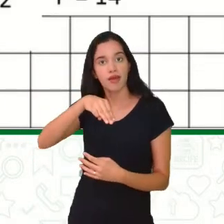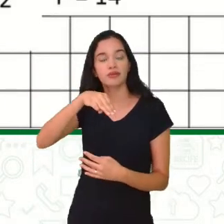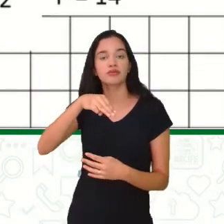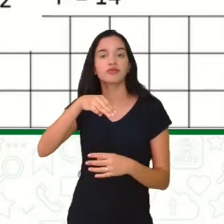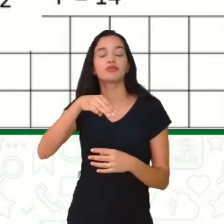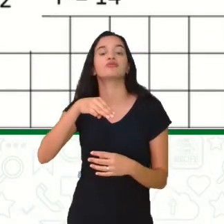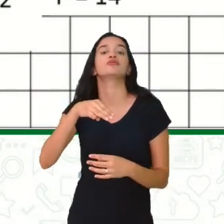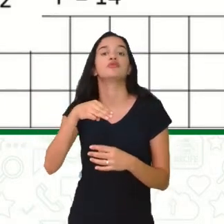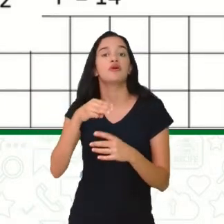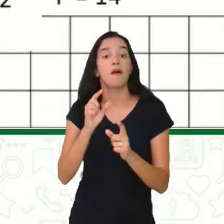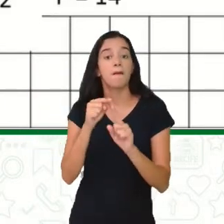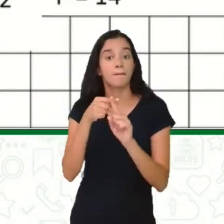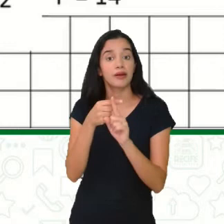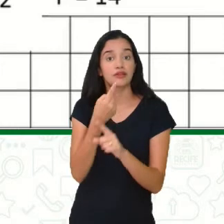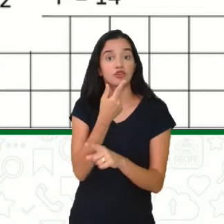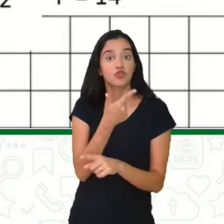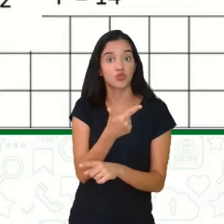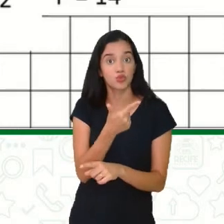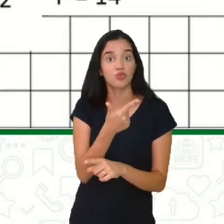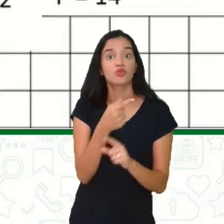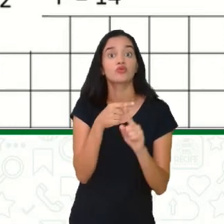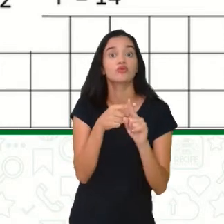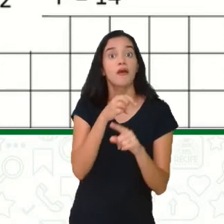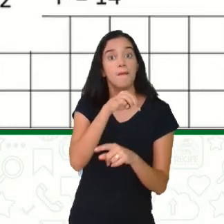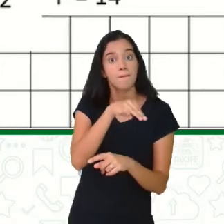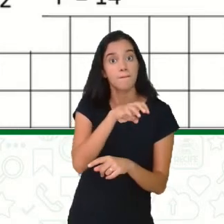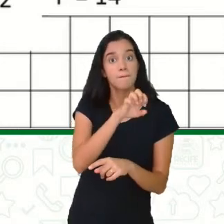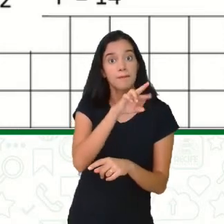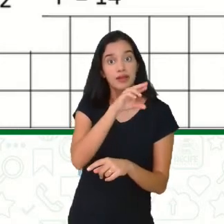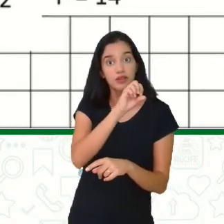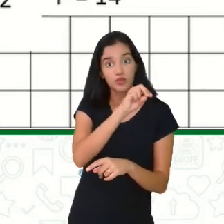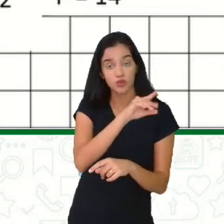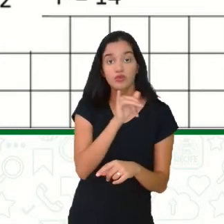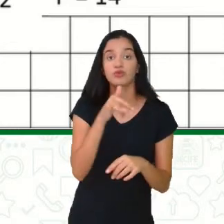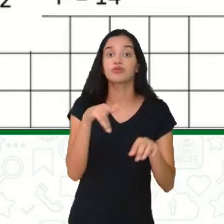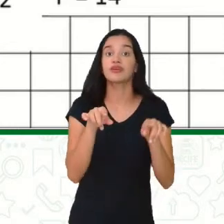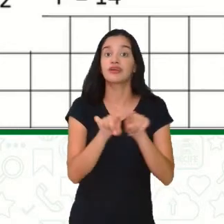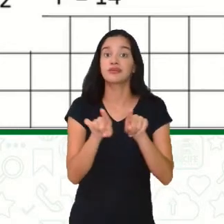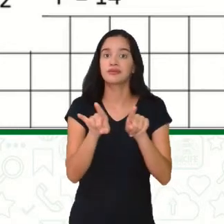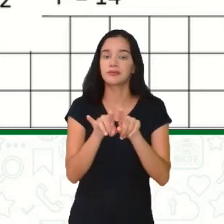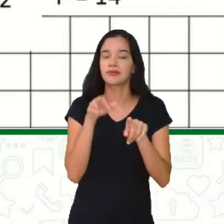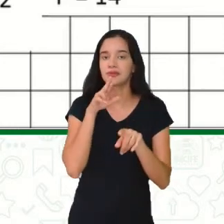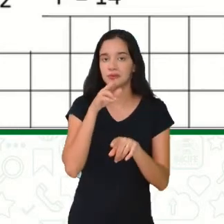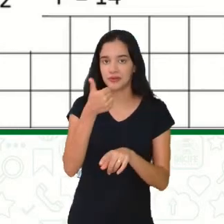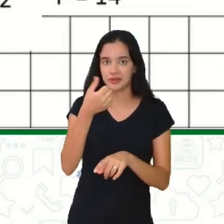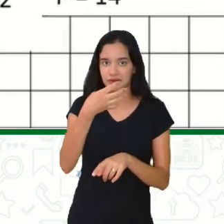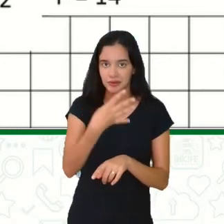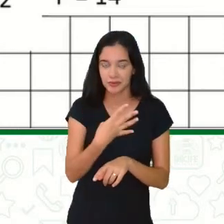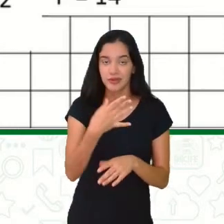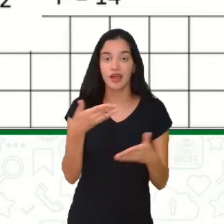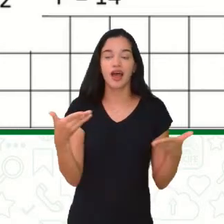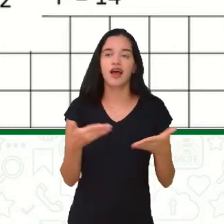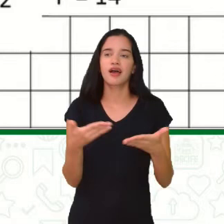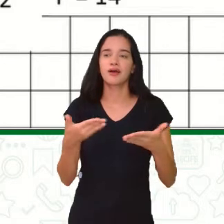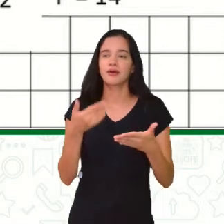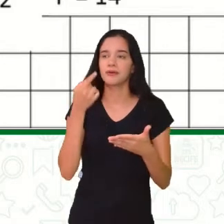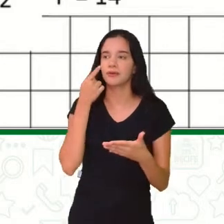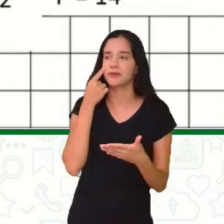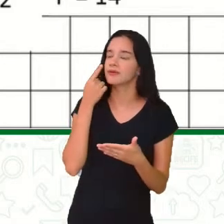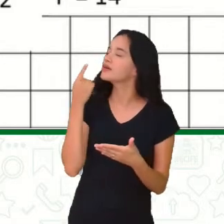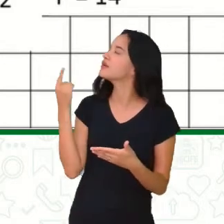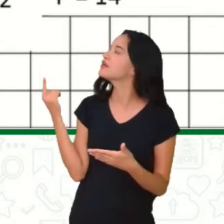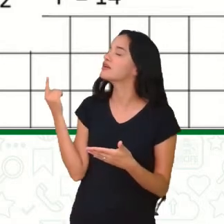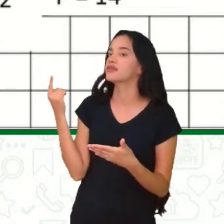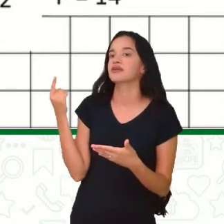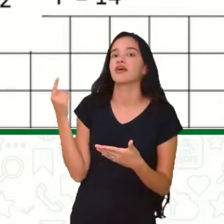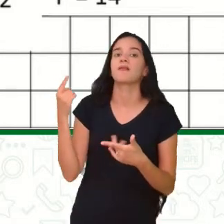5 metros e 5 metros, que também vai me dar 14 metros. E o último é